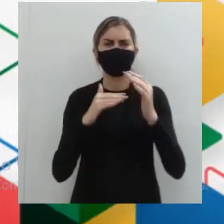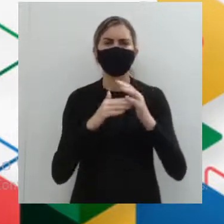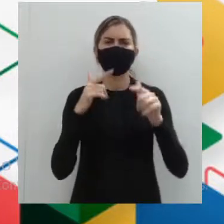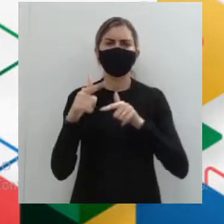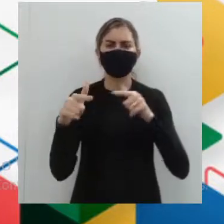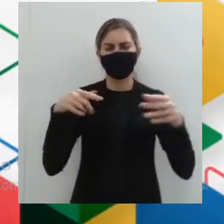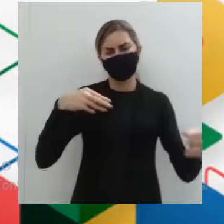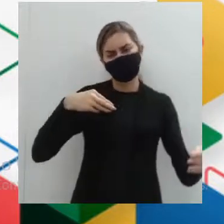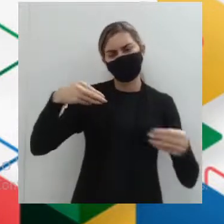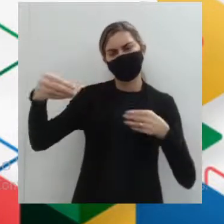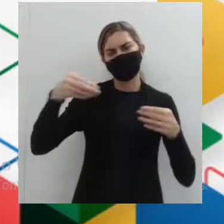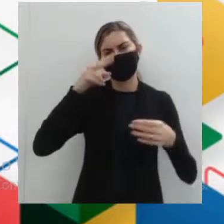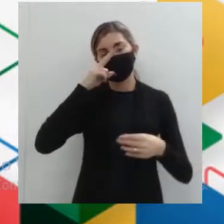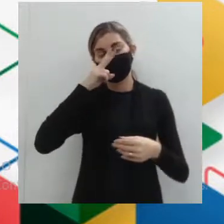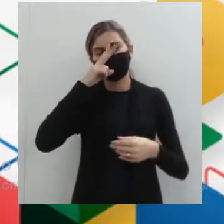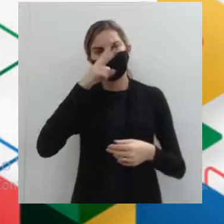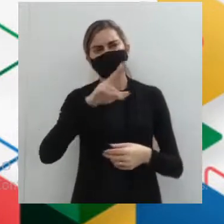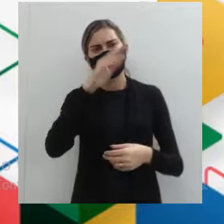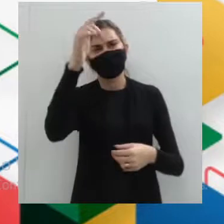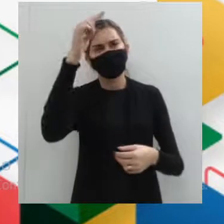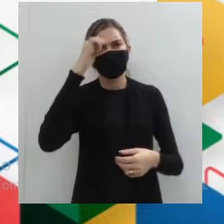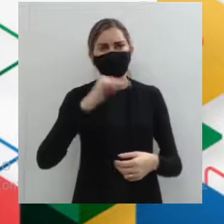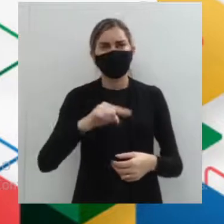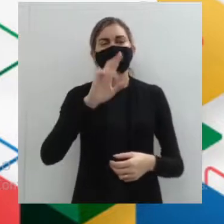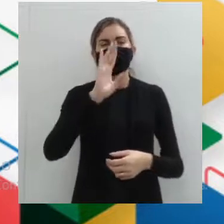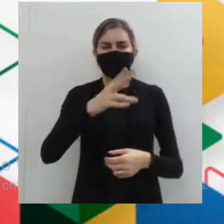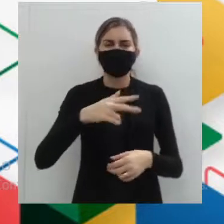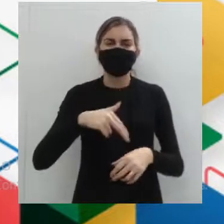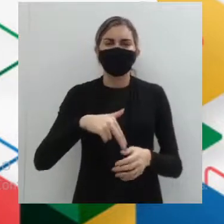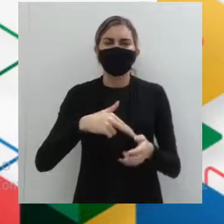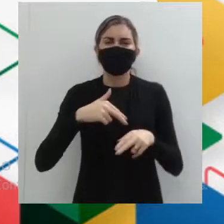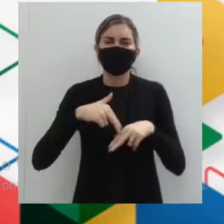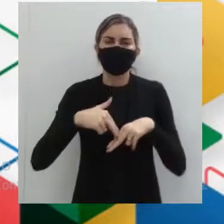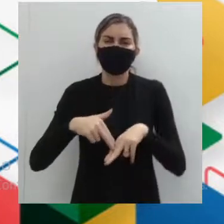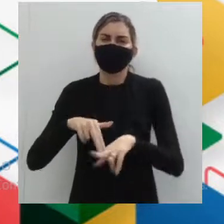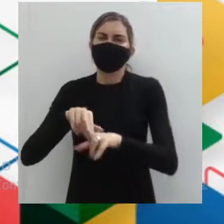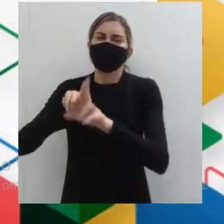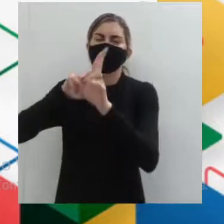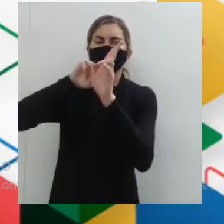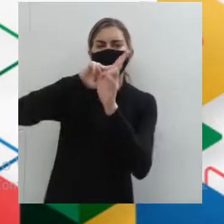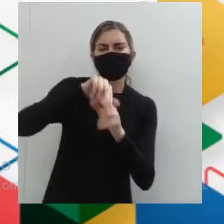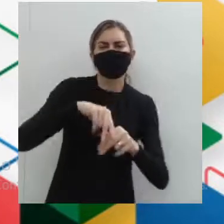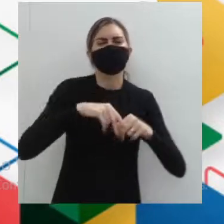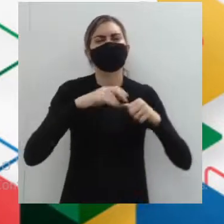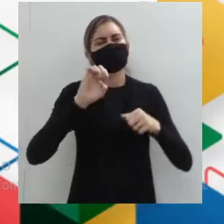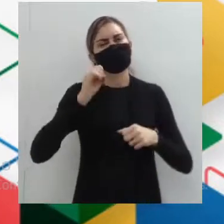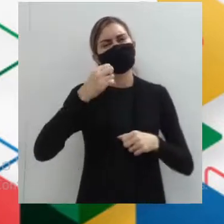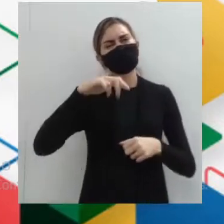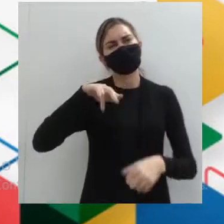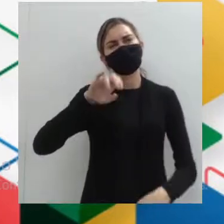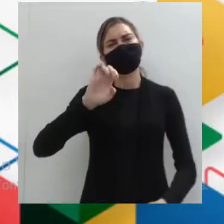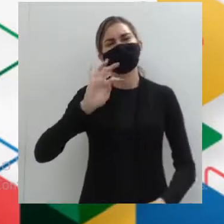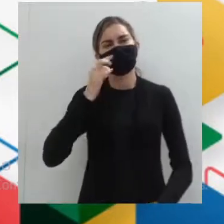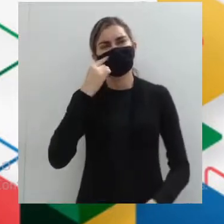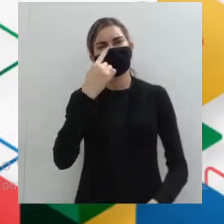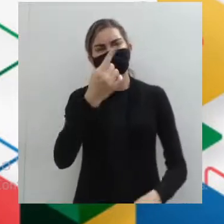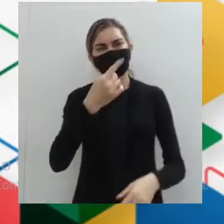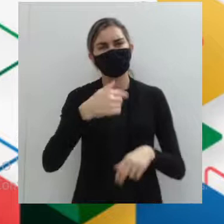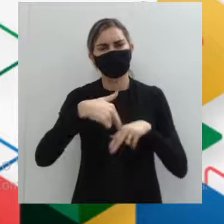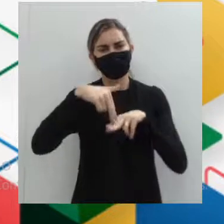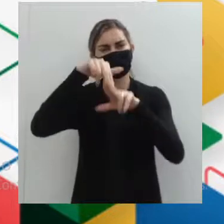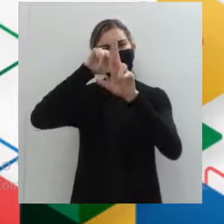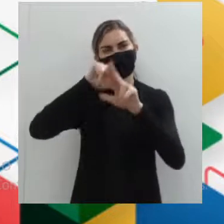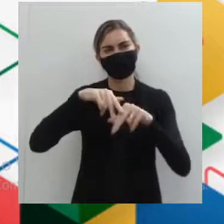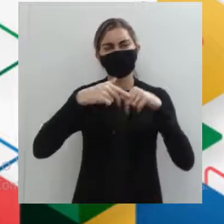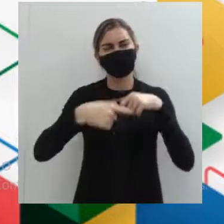de flexibilidade, de força. Abaixo, eu já tenho um jovem ali fazendo uma manobra de skate. Tá vendo aí? Que